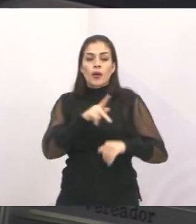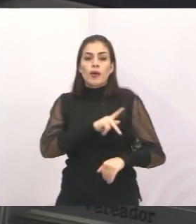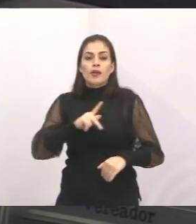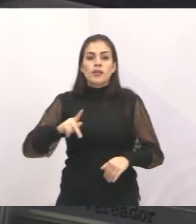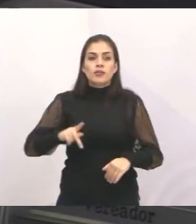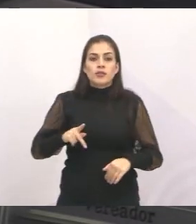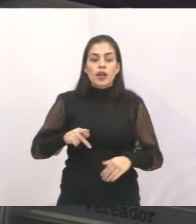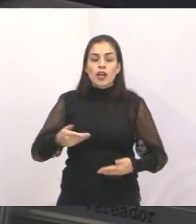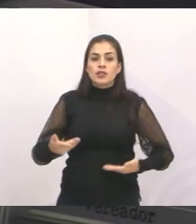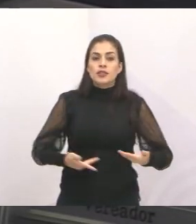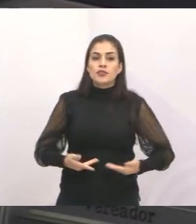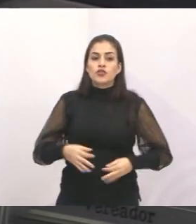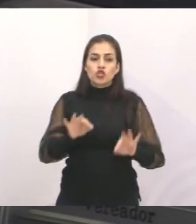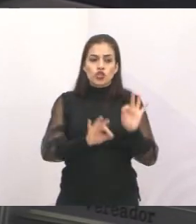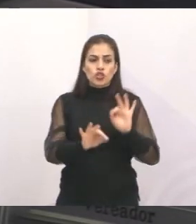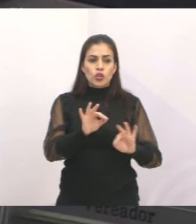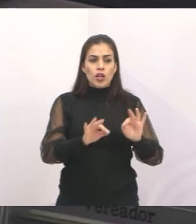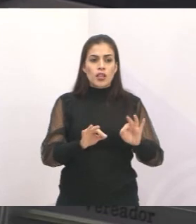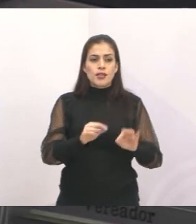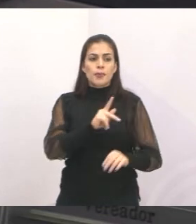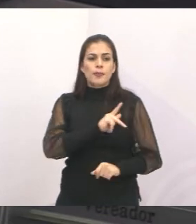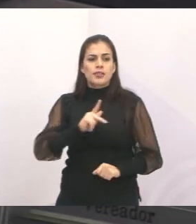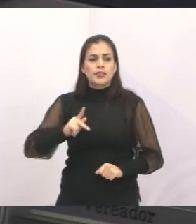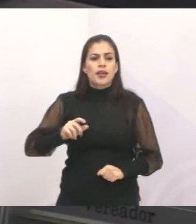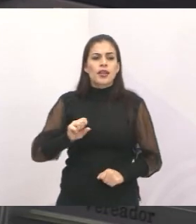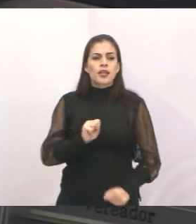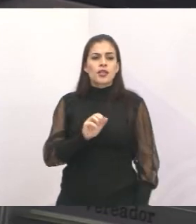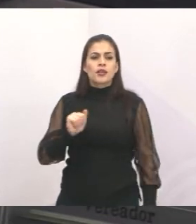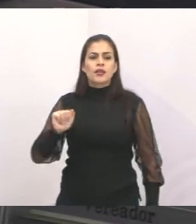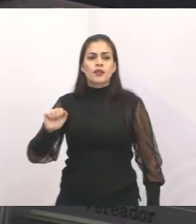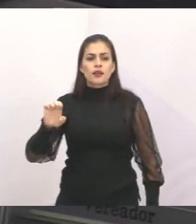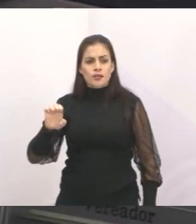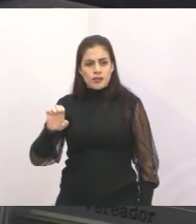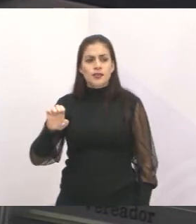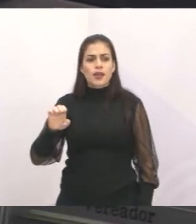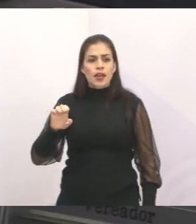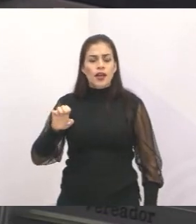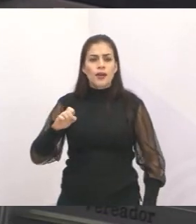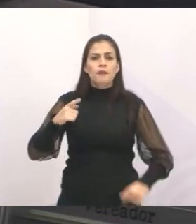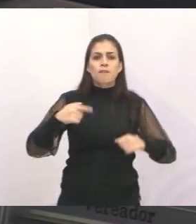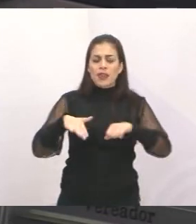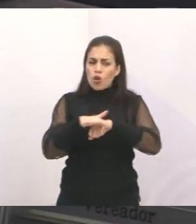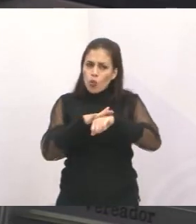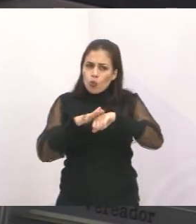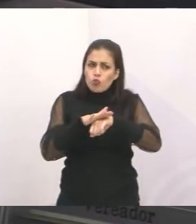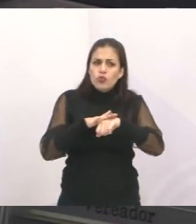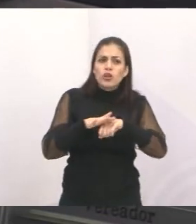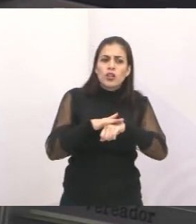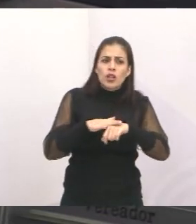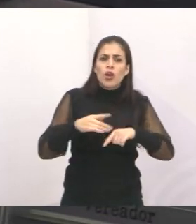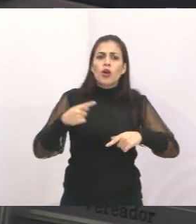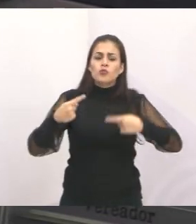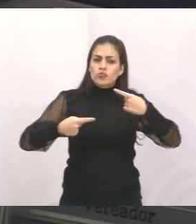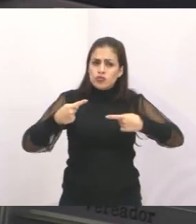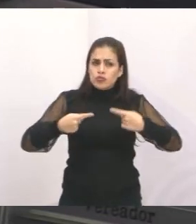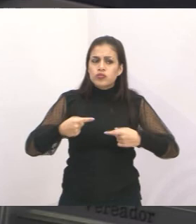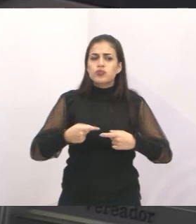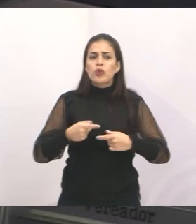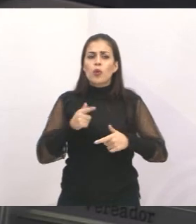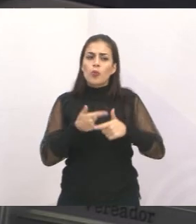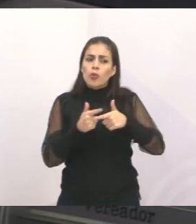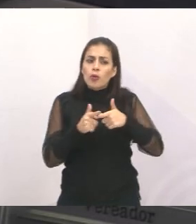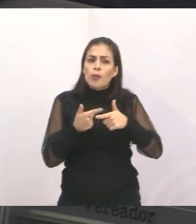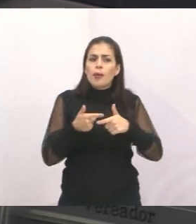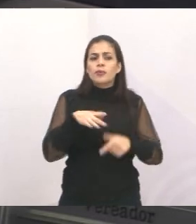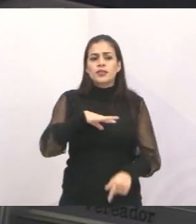o presidente do SAI, para a gente, de uma forma madura, responsável, discutir as questões da cidade aqui nessa casa. Então fica aqui a